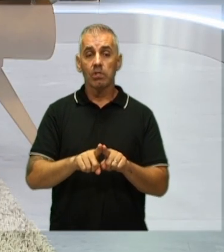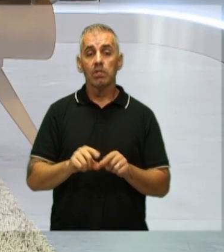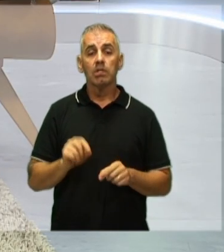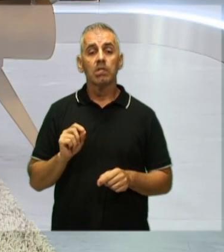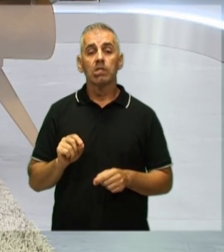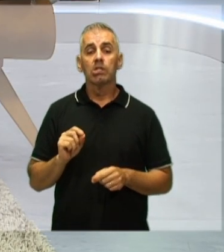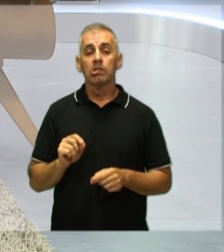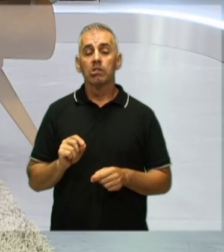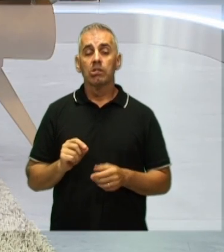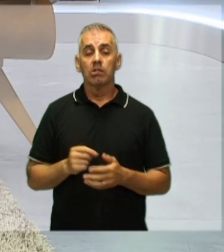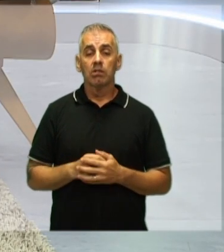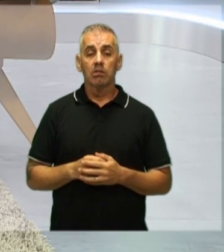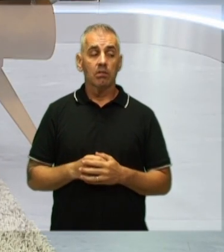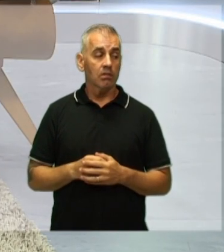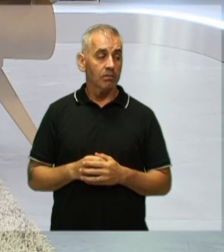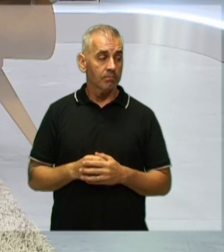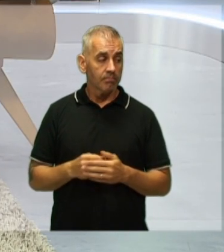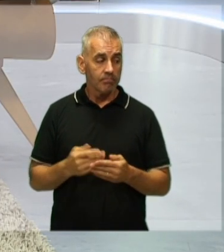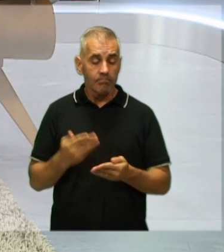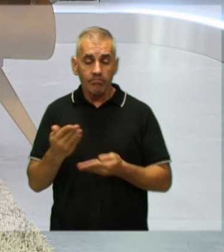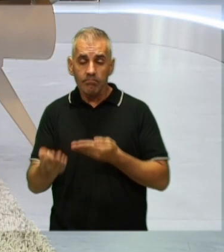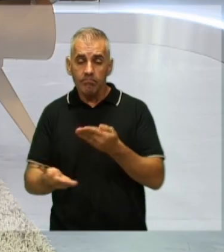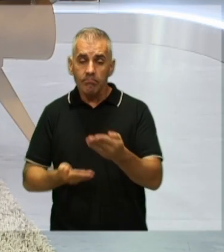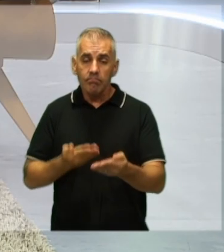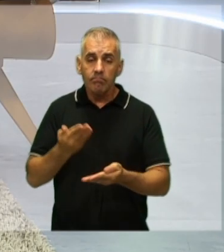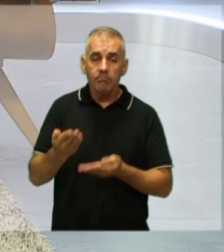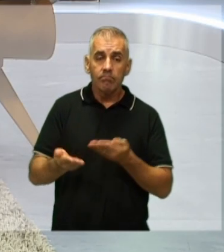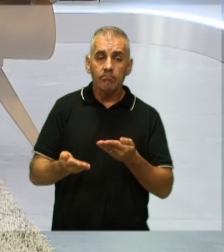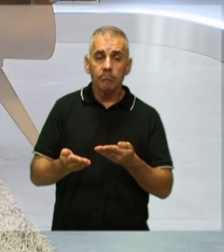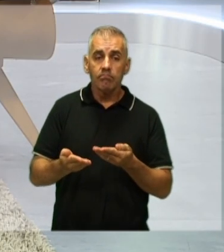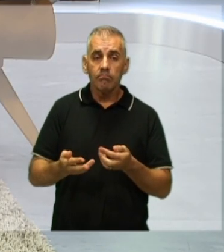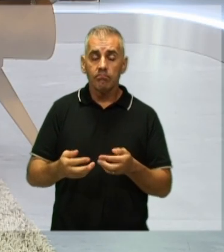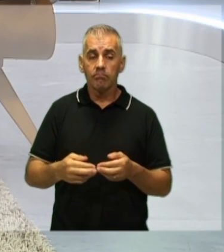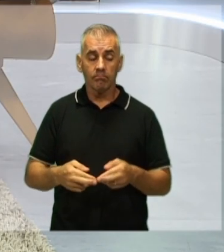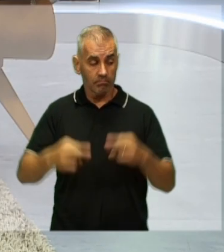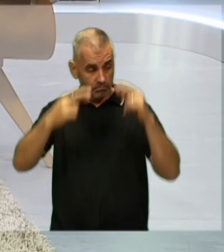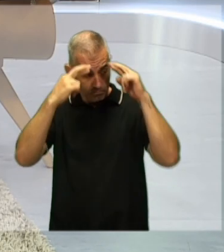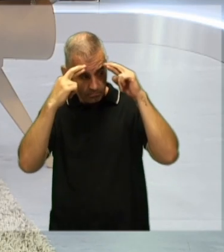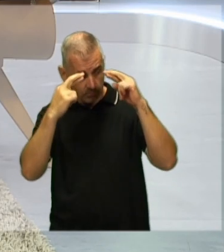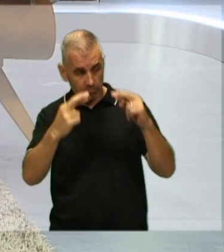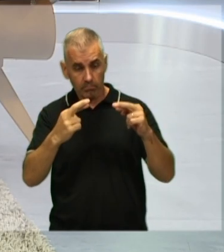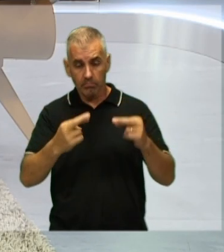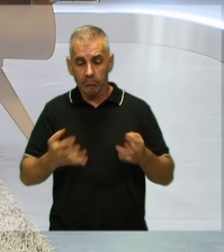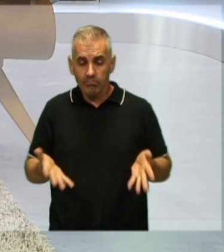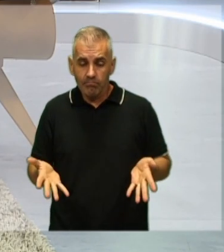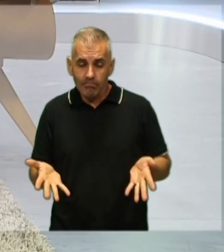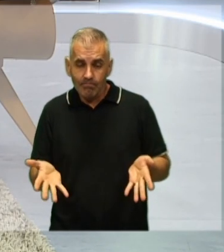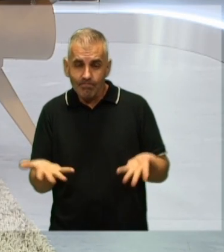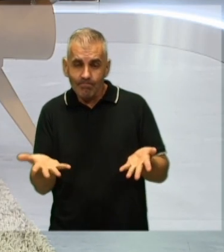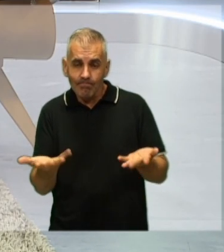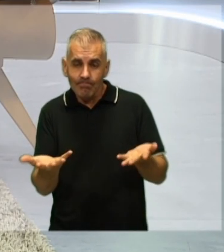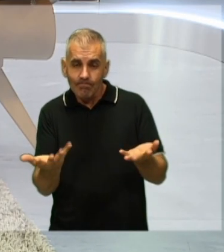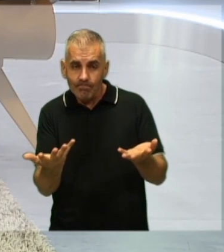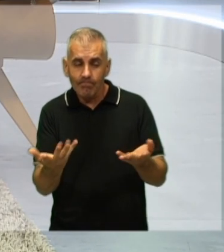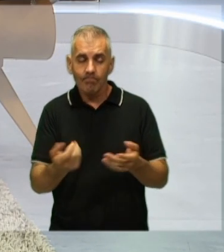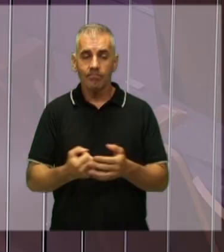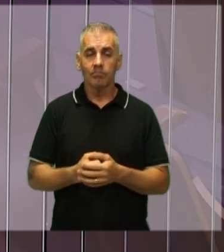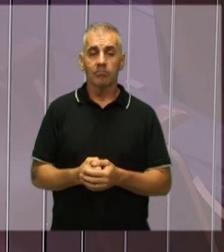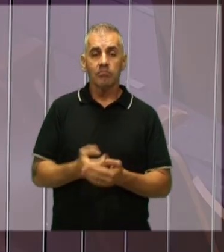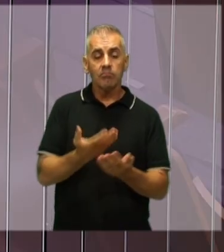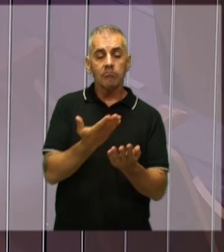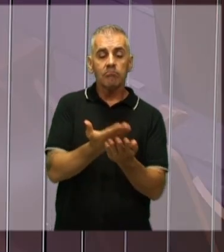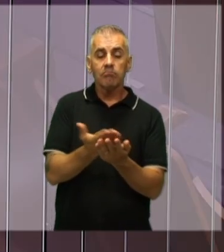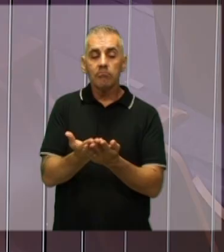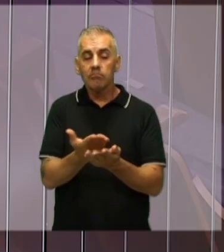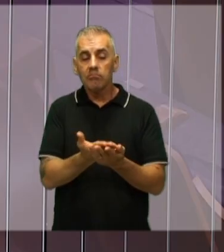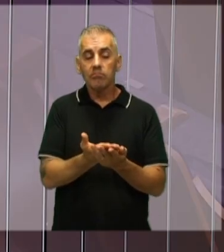ele trata a respeito de incentivos, né? O senhor ainda está estudando, na verdade, né, a possibilidade de incentivos